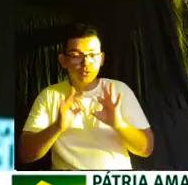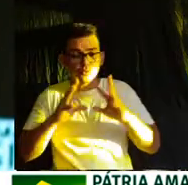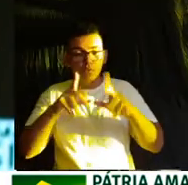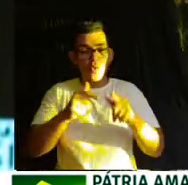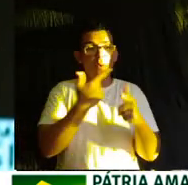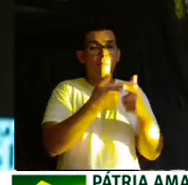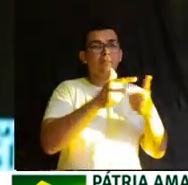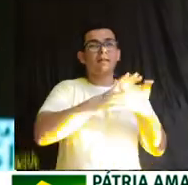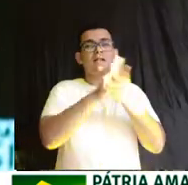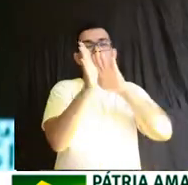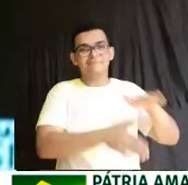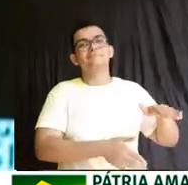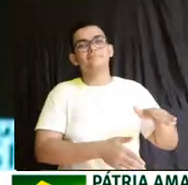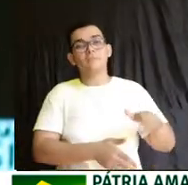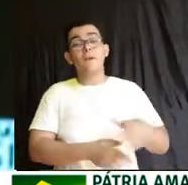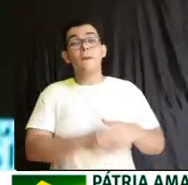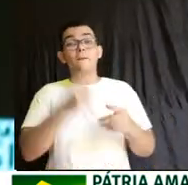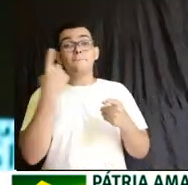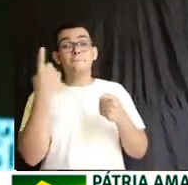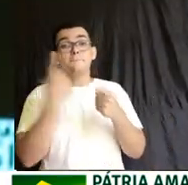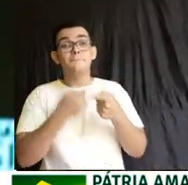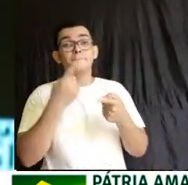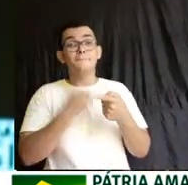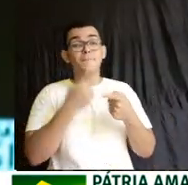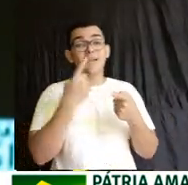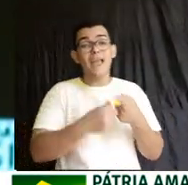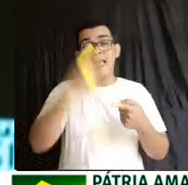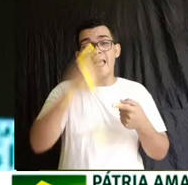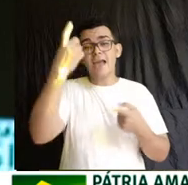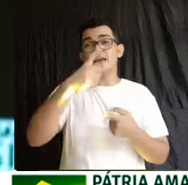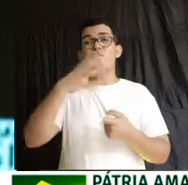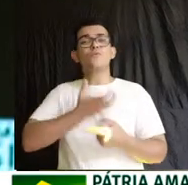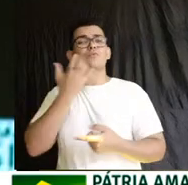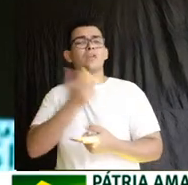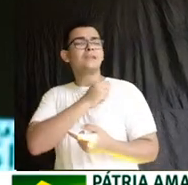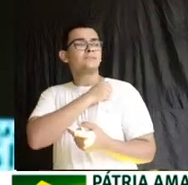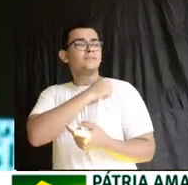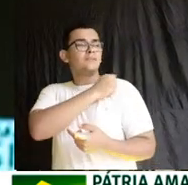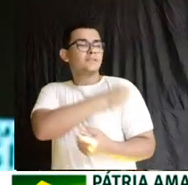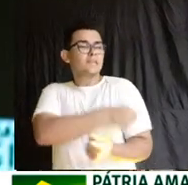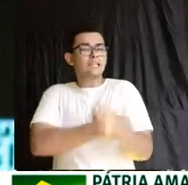Tiro a roupa pra você, minha maior ficção de